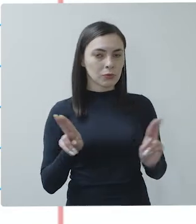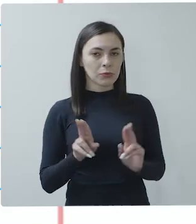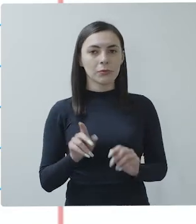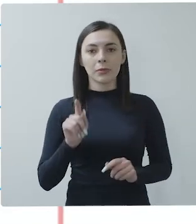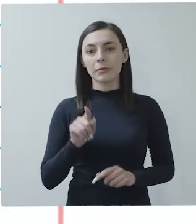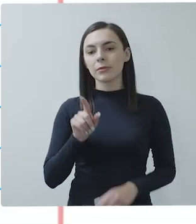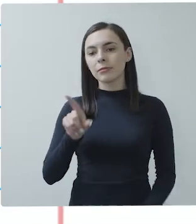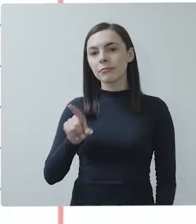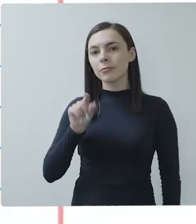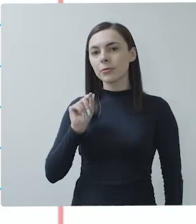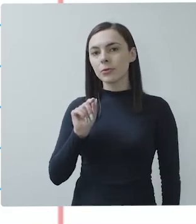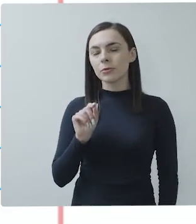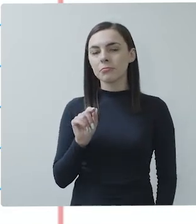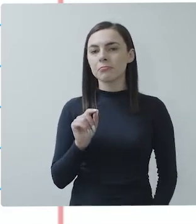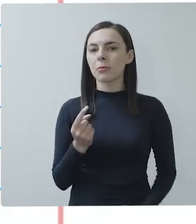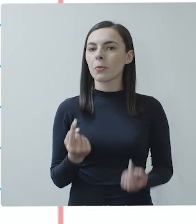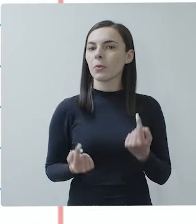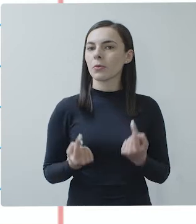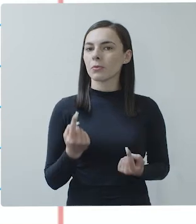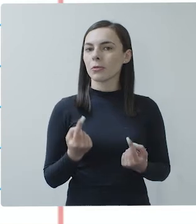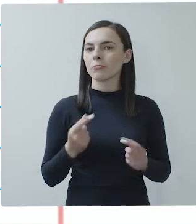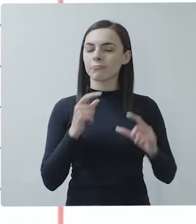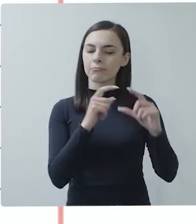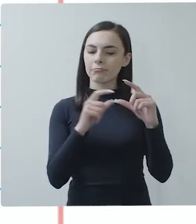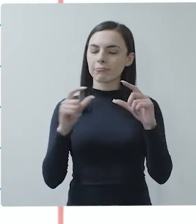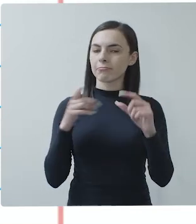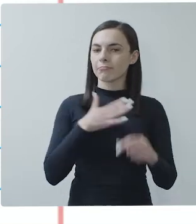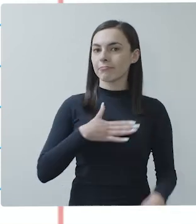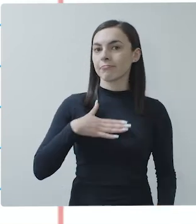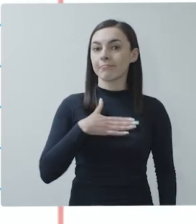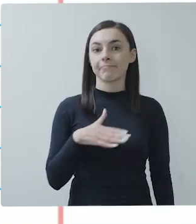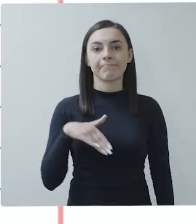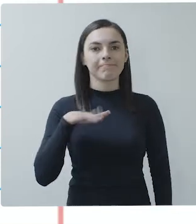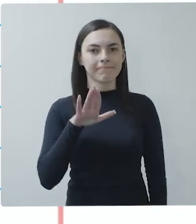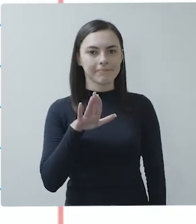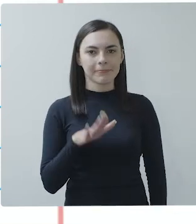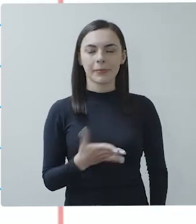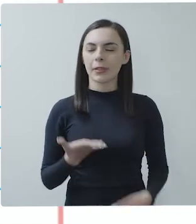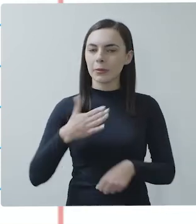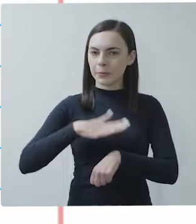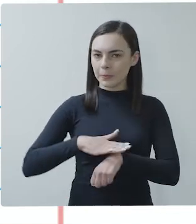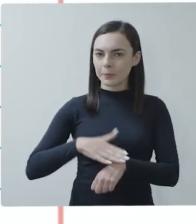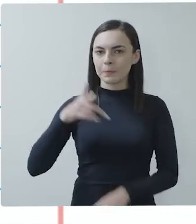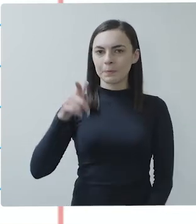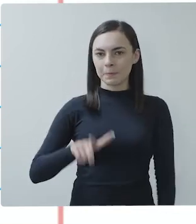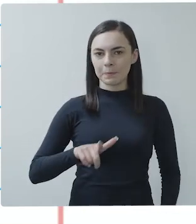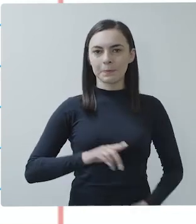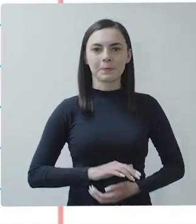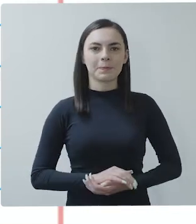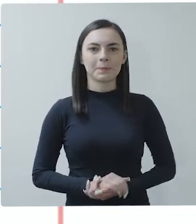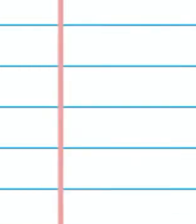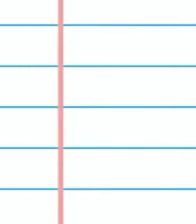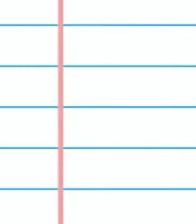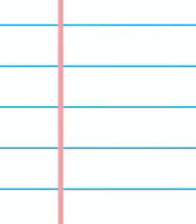Mafalda e fazer um X ou sinalizar a tirinha que vocês mais gostaram. Mais um tempinho.